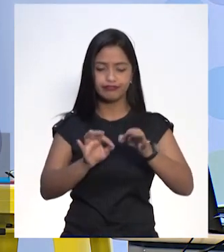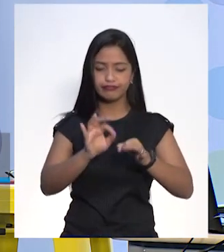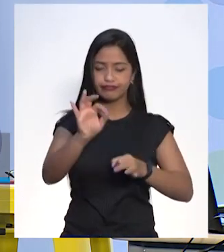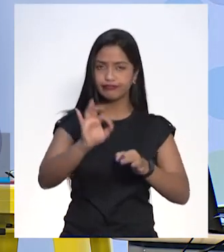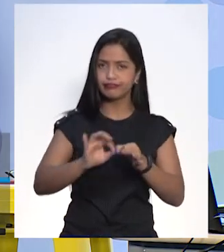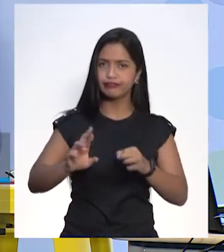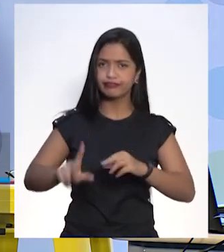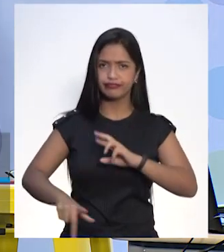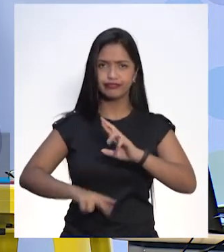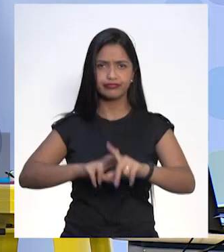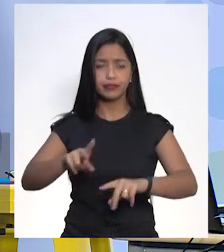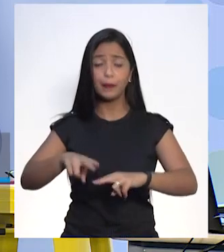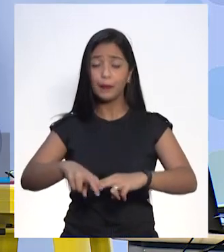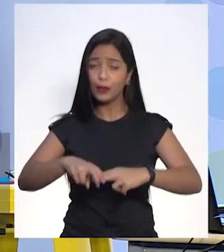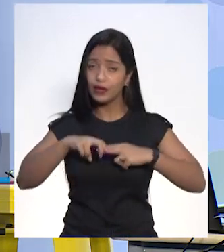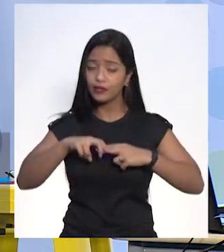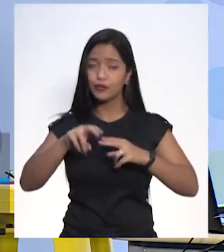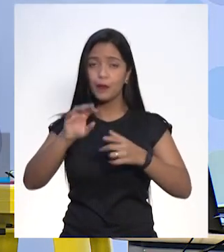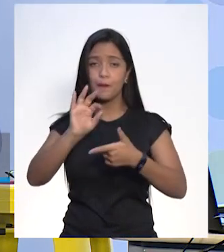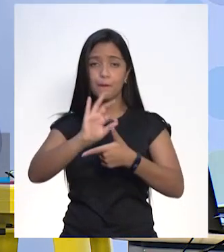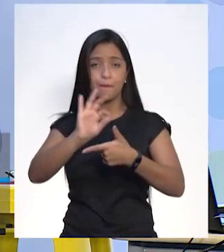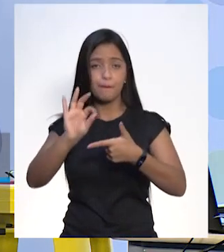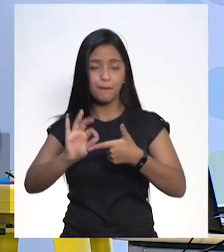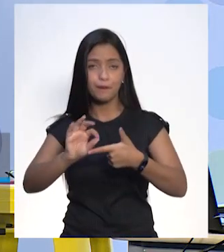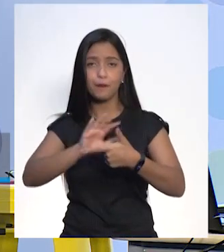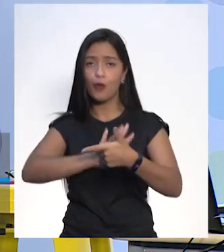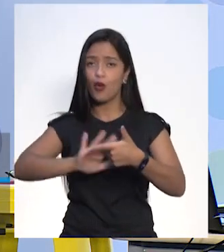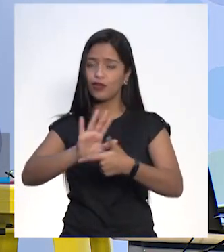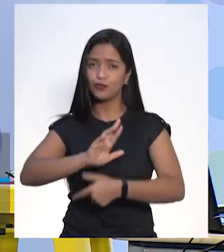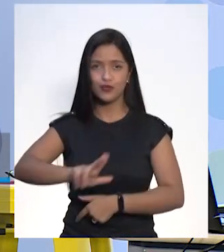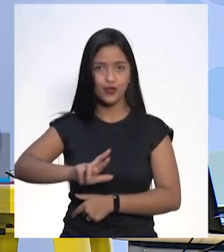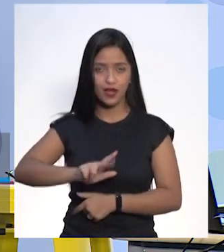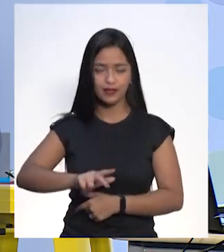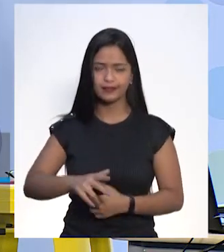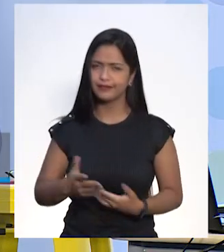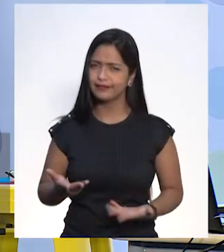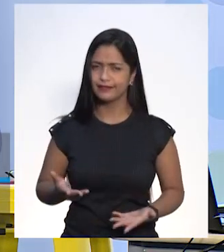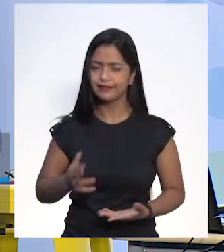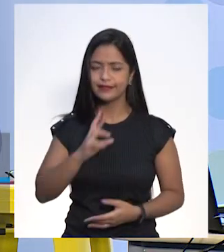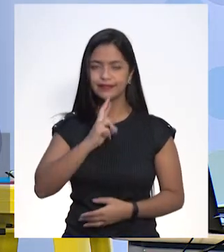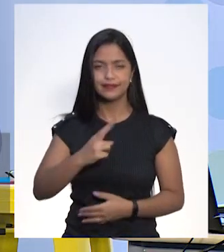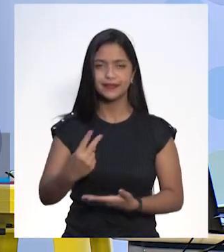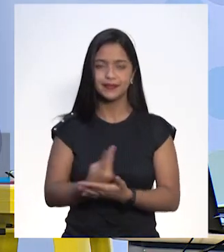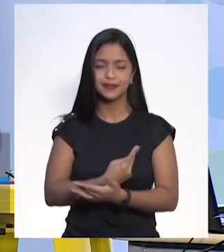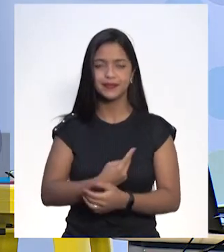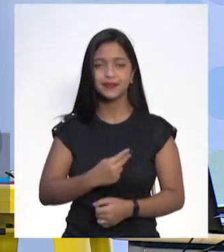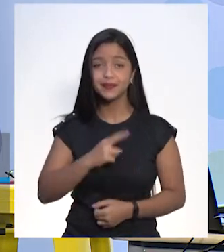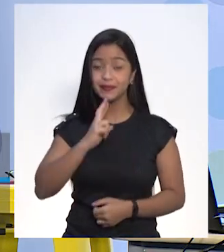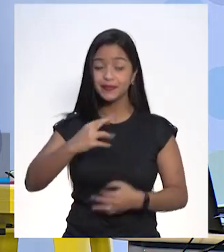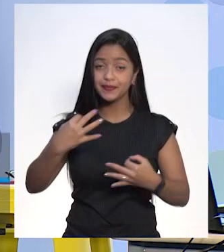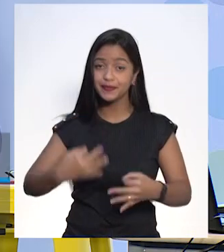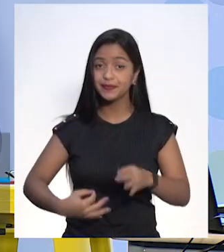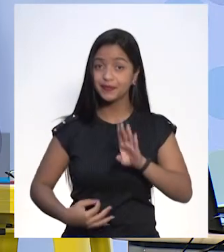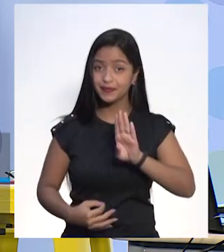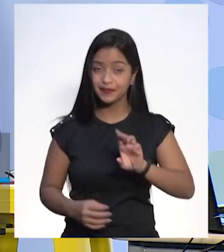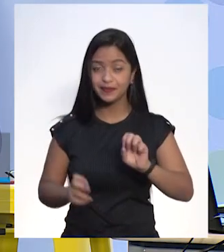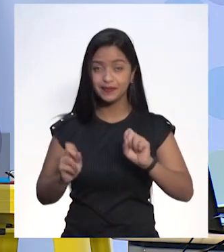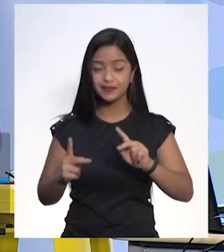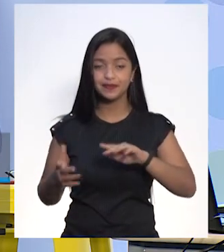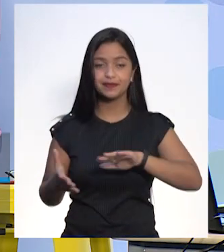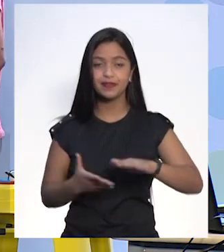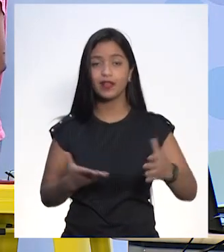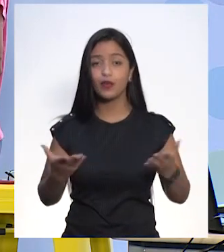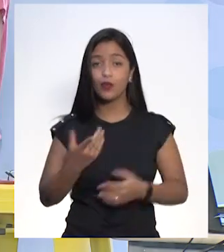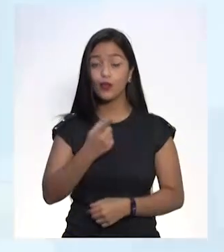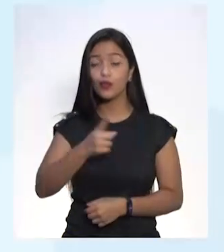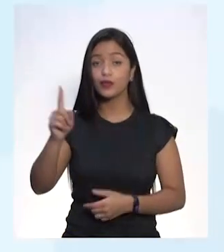muitos problemas. Tá? Portanto, a alternativa B. Tá, ok? E vamos subir a última atividade, Ale. Tá? Atividade